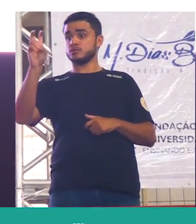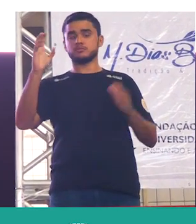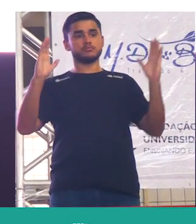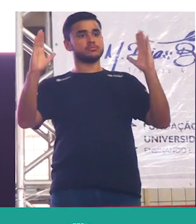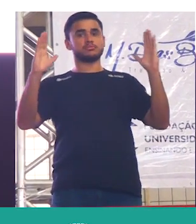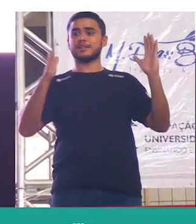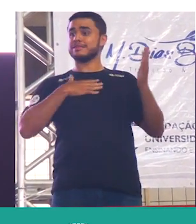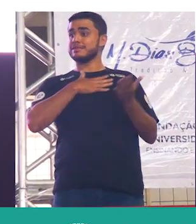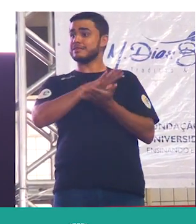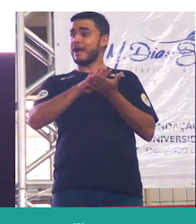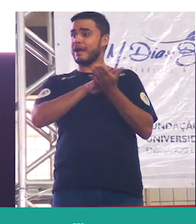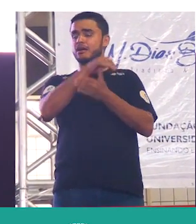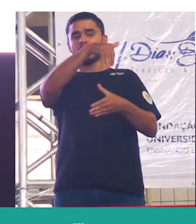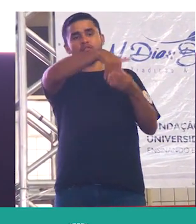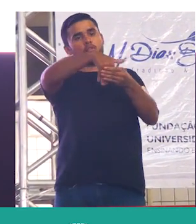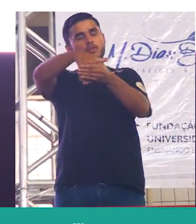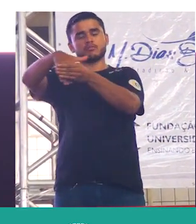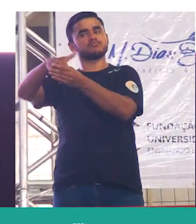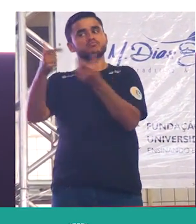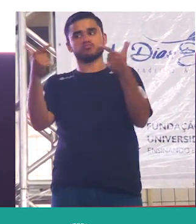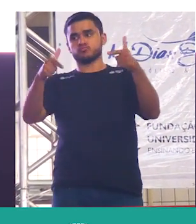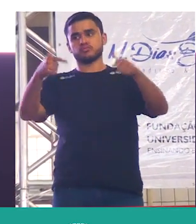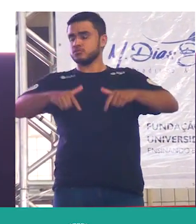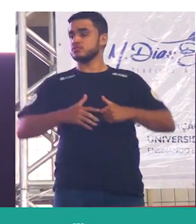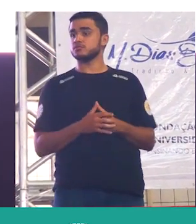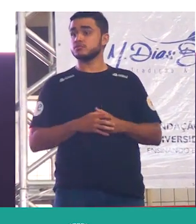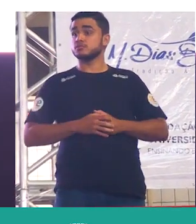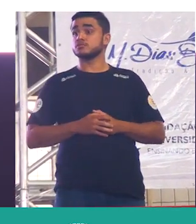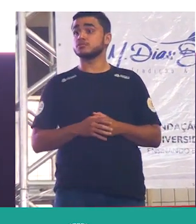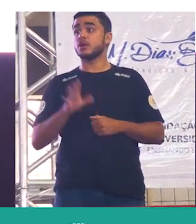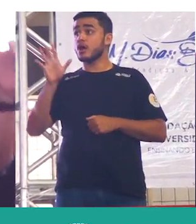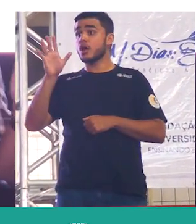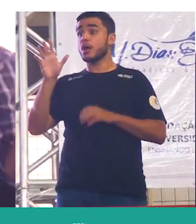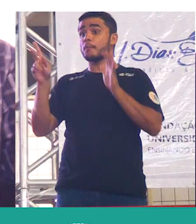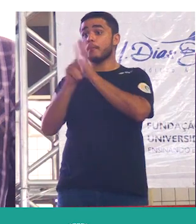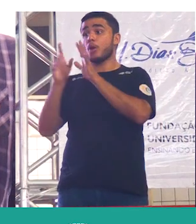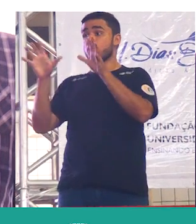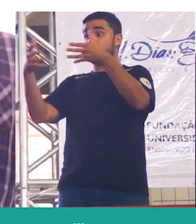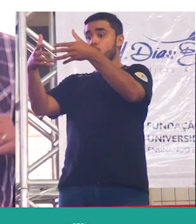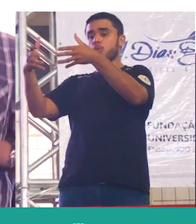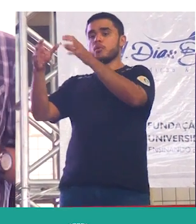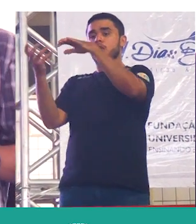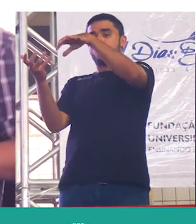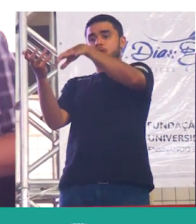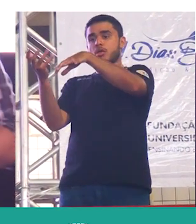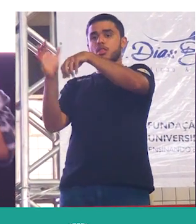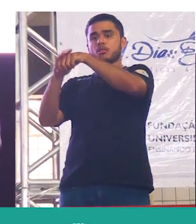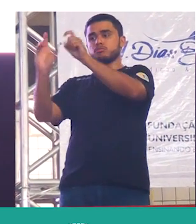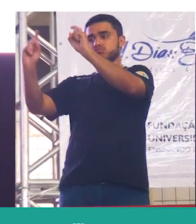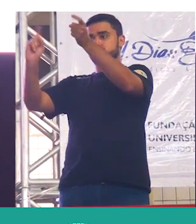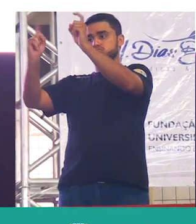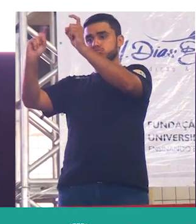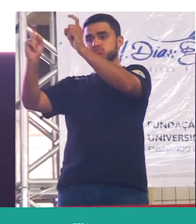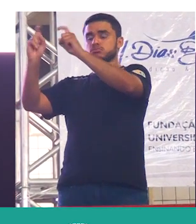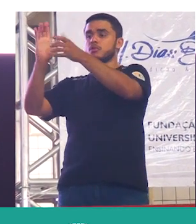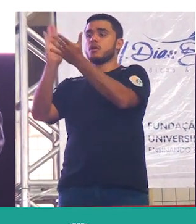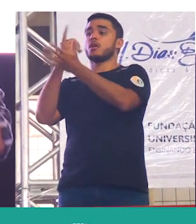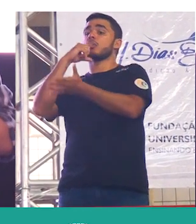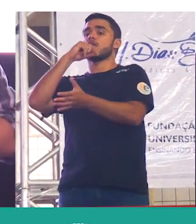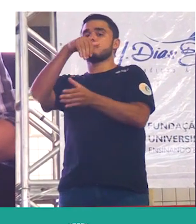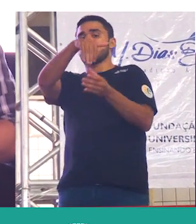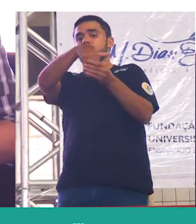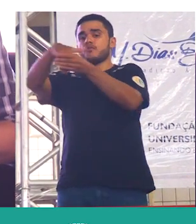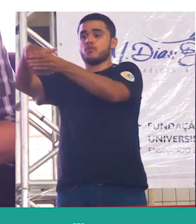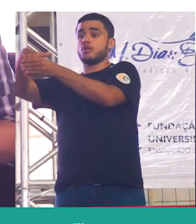que elegemos. As eleições eram indiretas. Na verdade, há quem